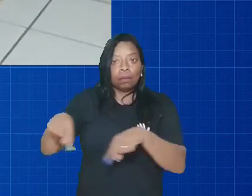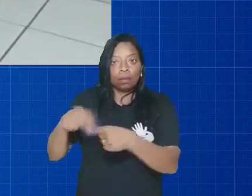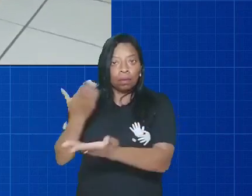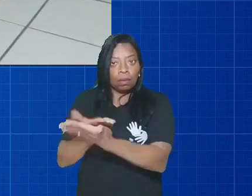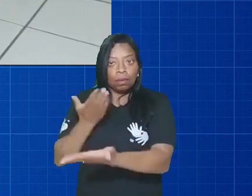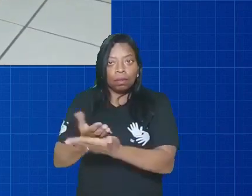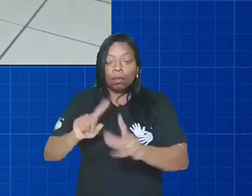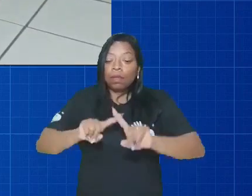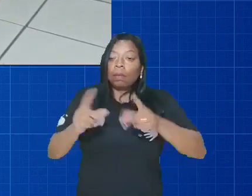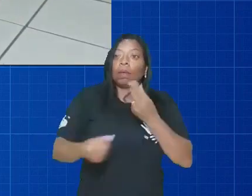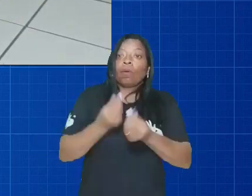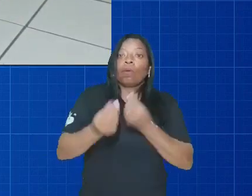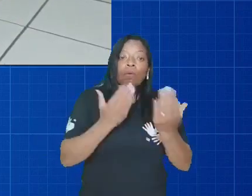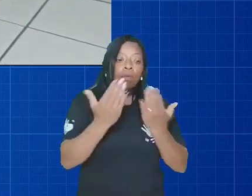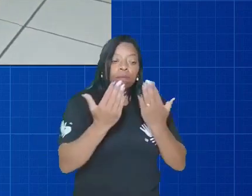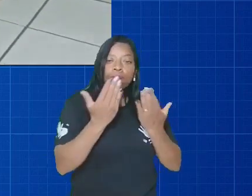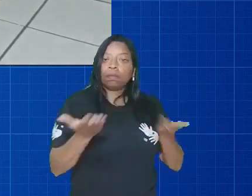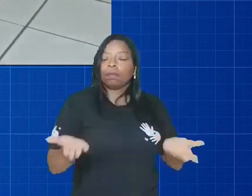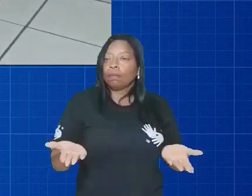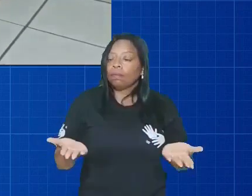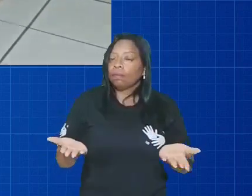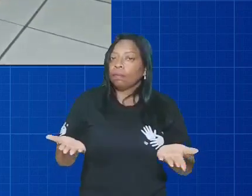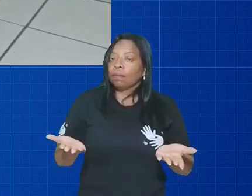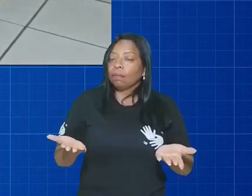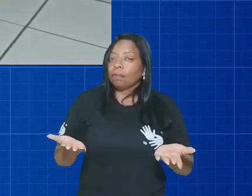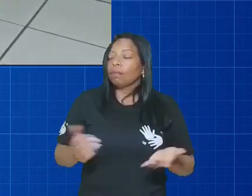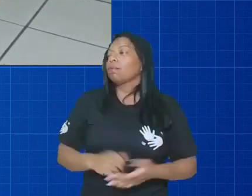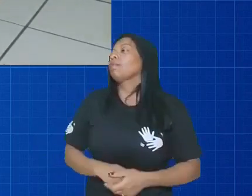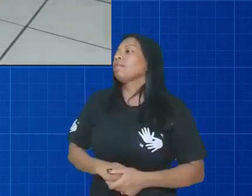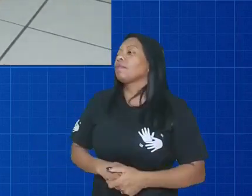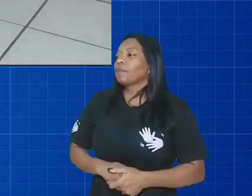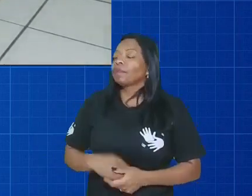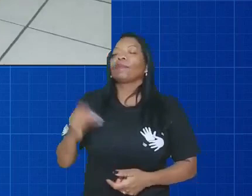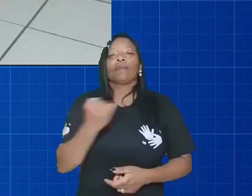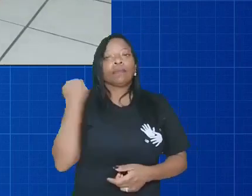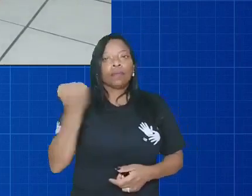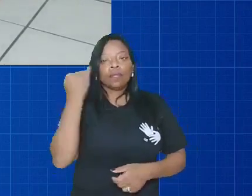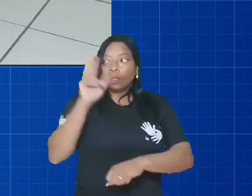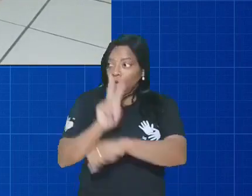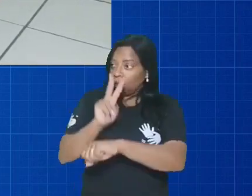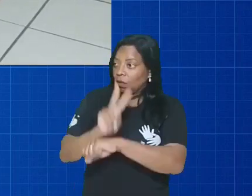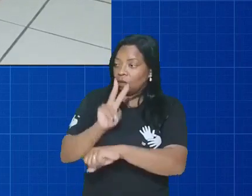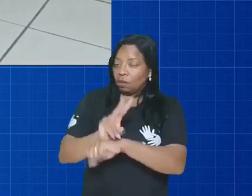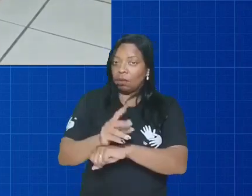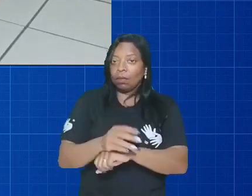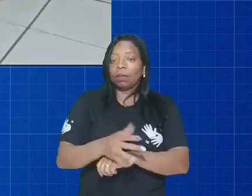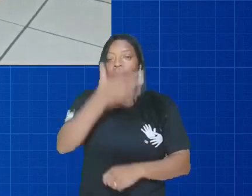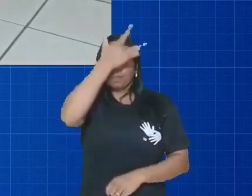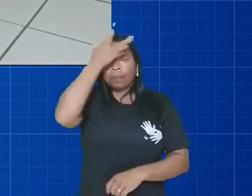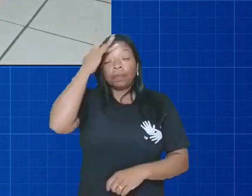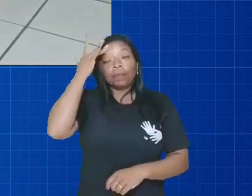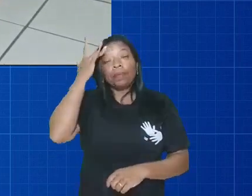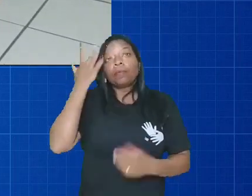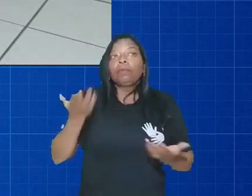muito importante também, um cenário que faz muito presente na nossa vida Sim. diária, né, Priscila? Uhum. Então, esse cuidado das pessoas, inclusive tem, né,